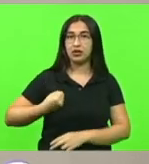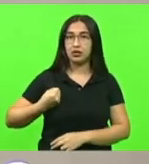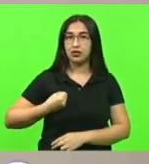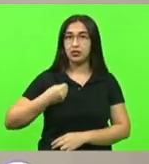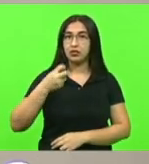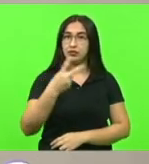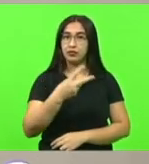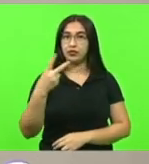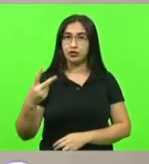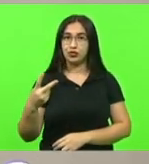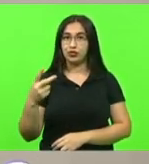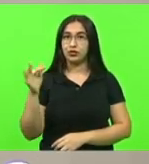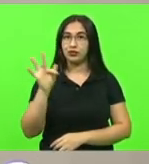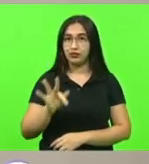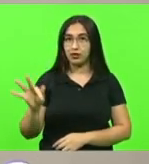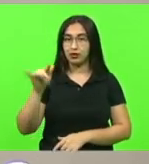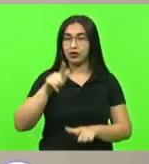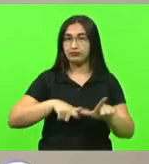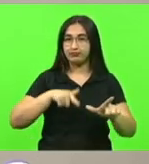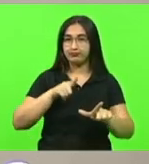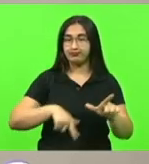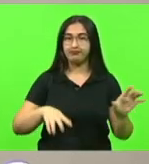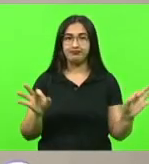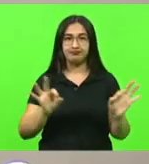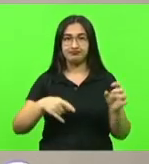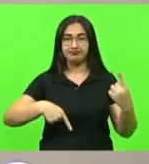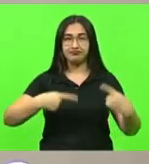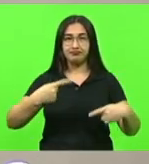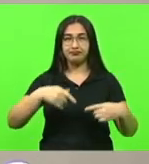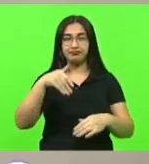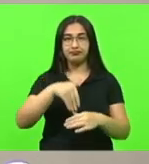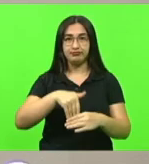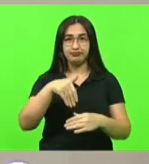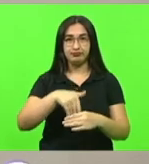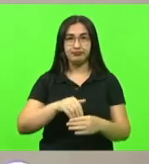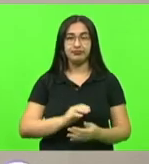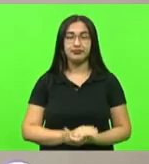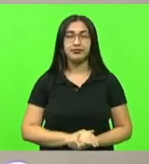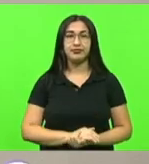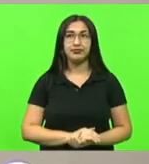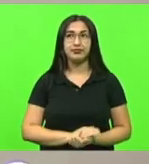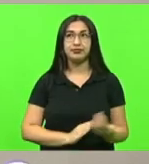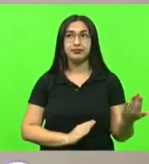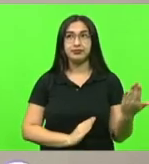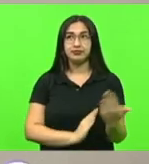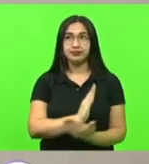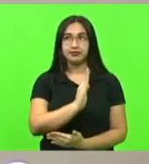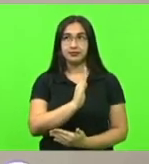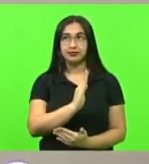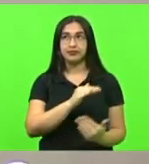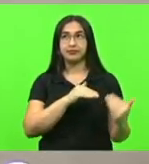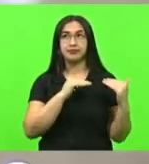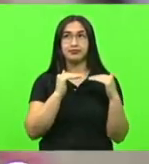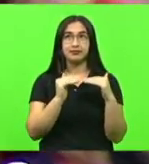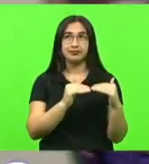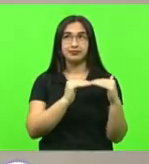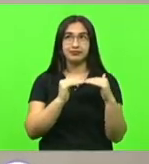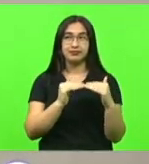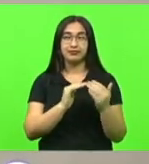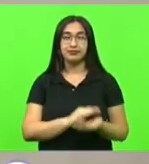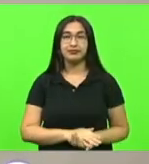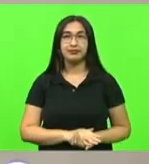Em discussão. Não havendo quem queira discutir, em votação. Deputados que aprovam permaneçam como se encontram. Aprovado por